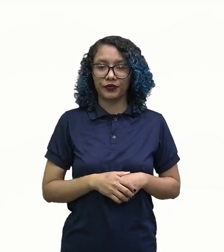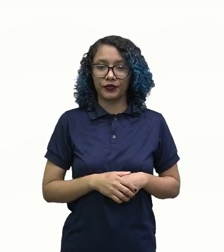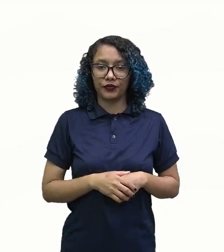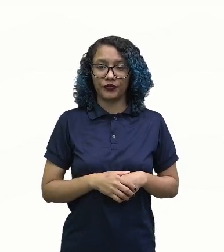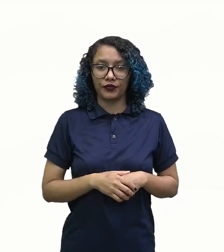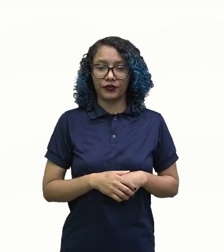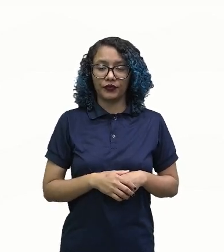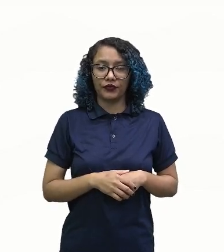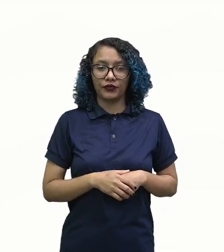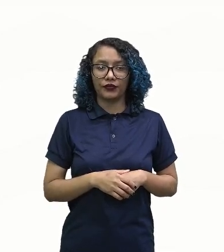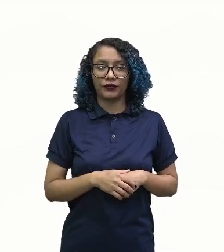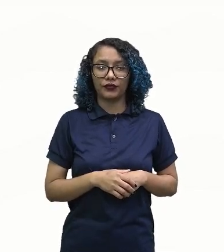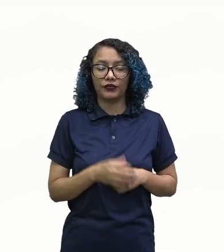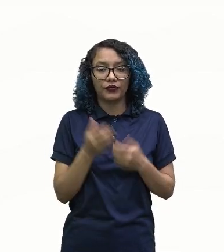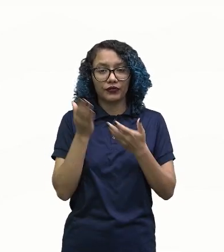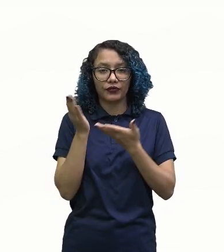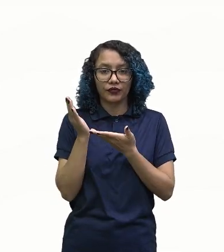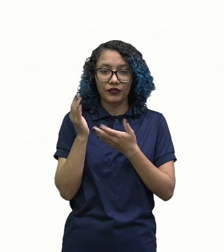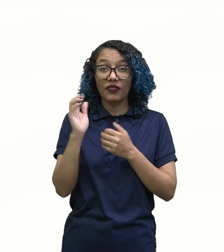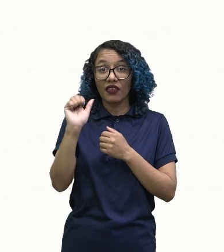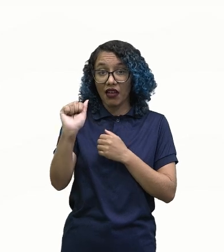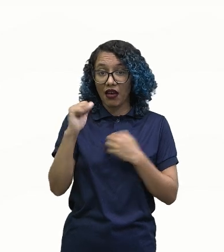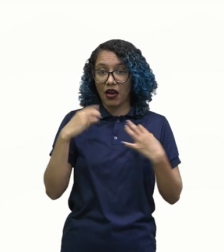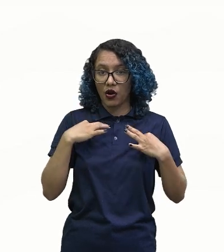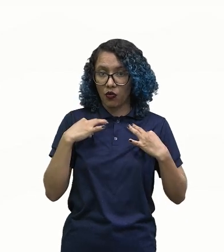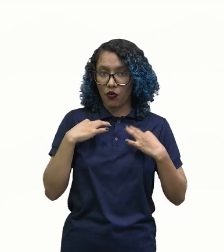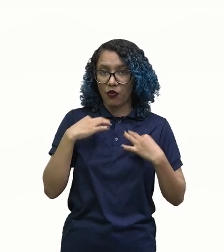de que gosto